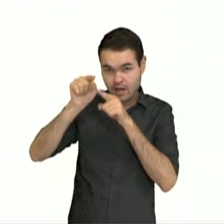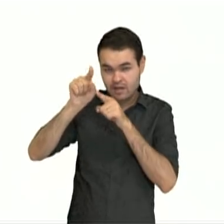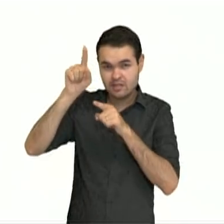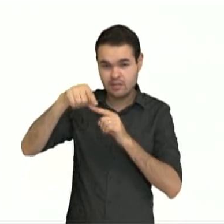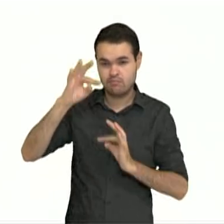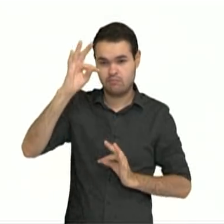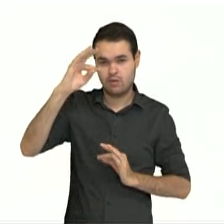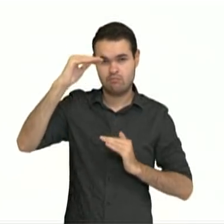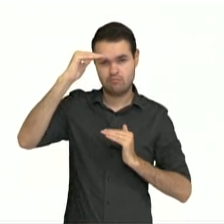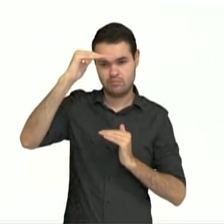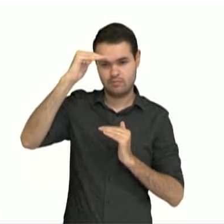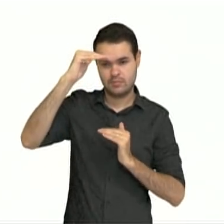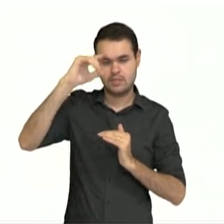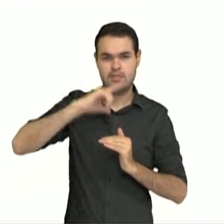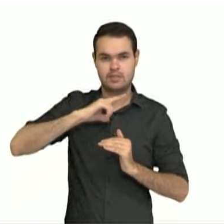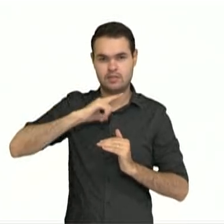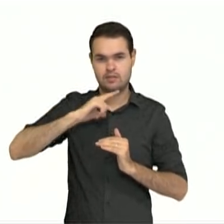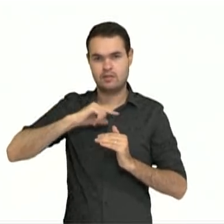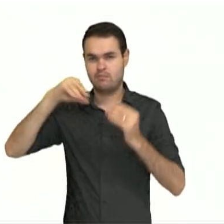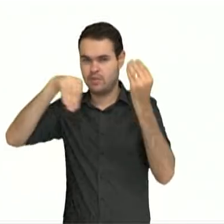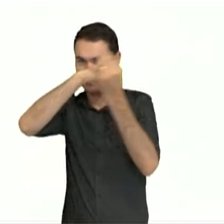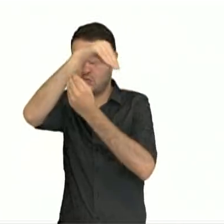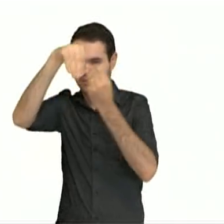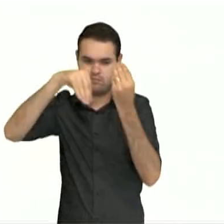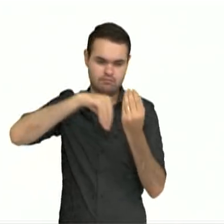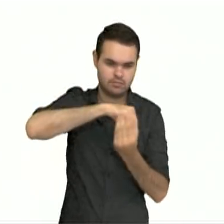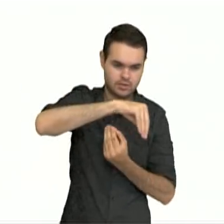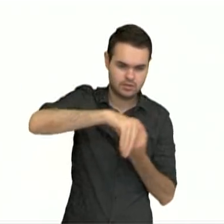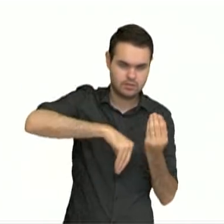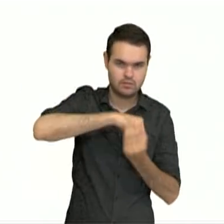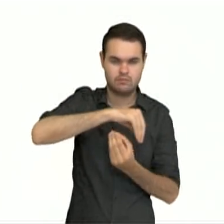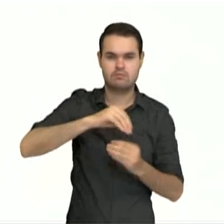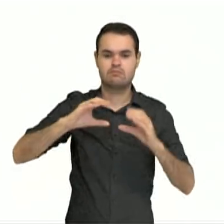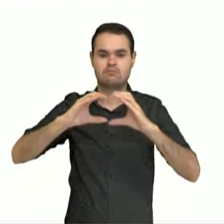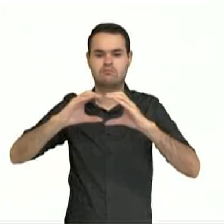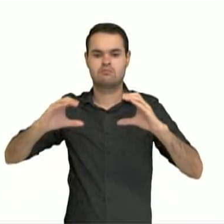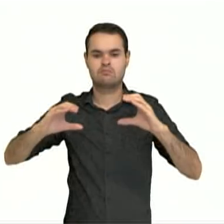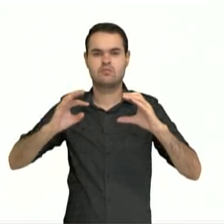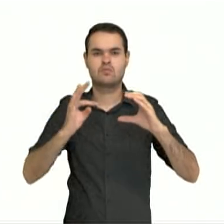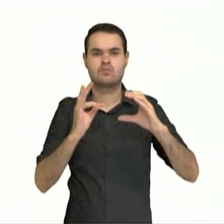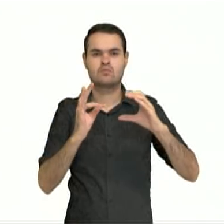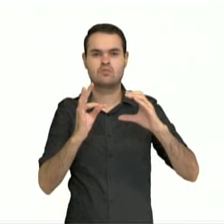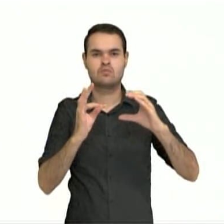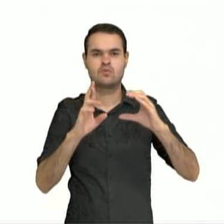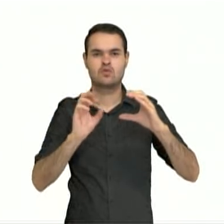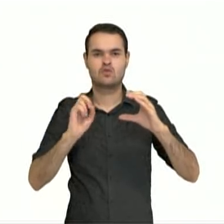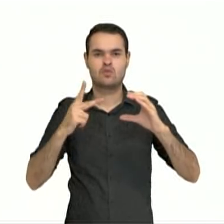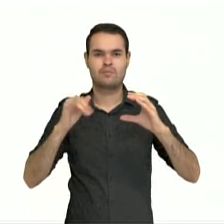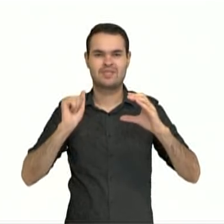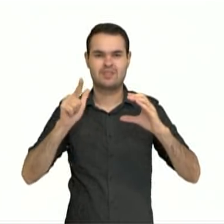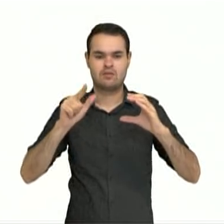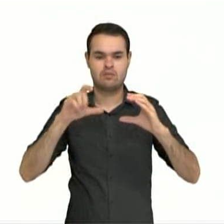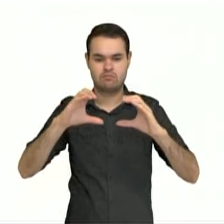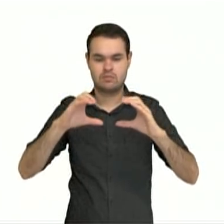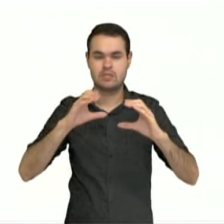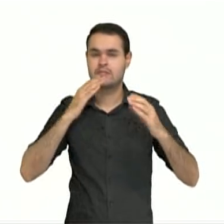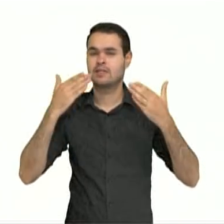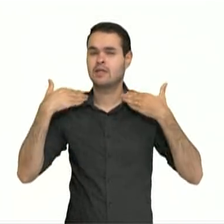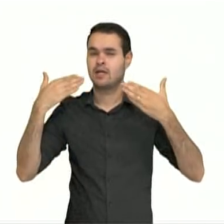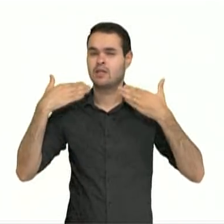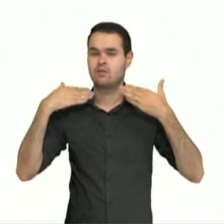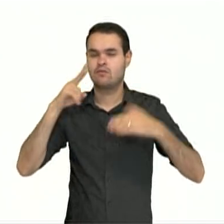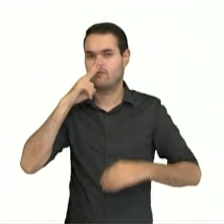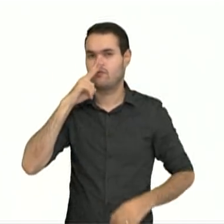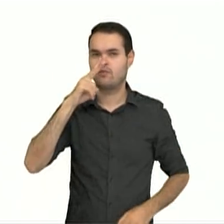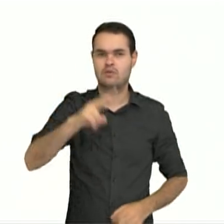círculos, né? Então tem as 4 estações bem definidas, e as zonas tropicais são as que ou a zona tropical é a que recebe mais luz